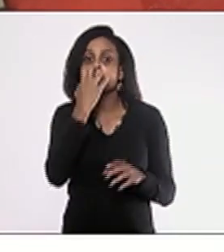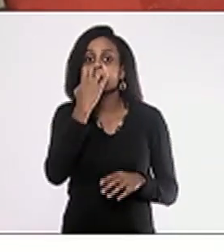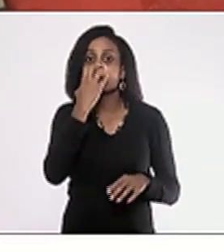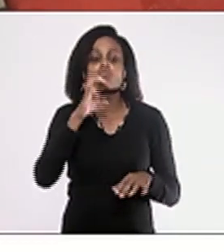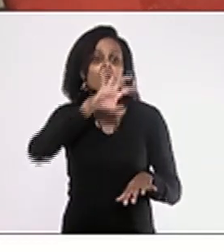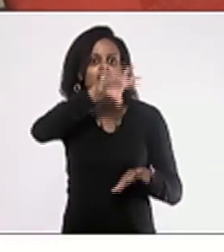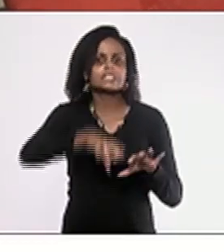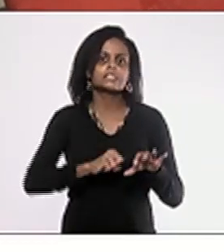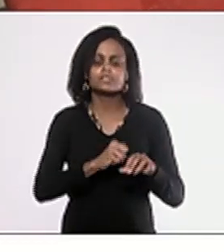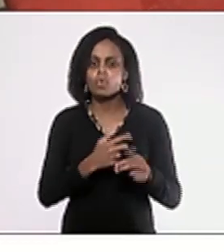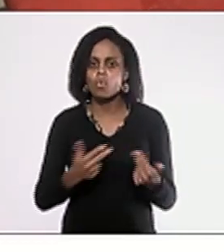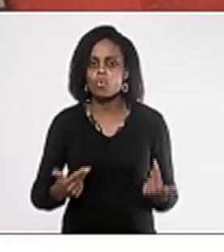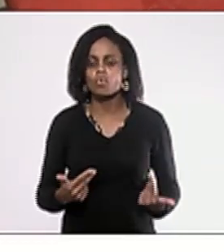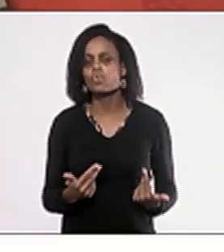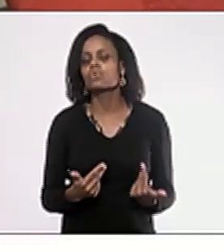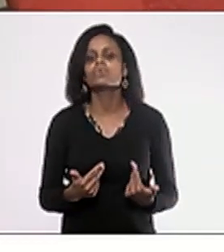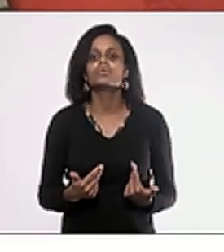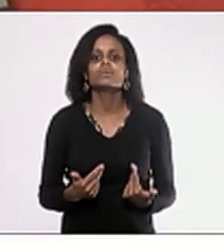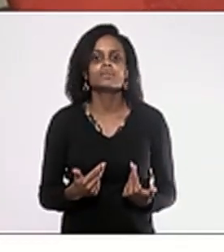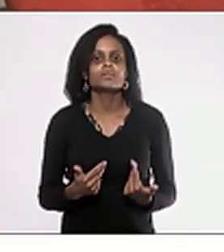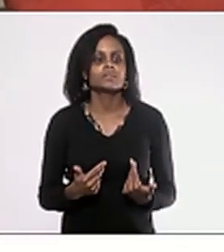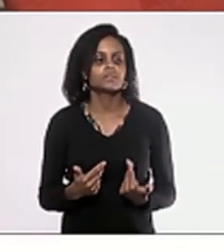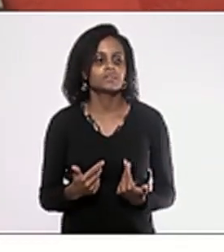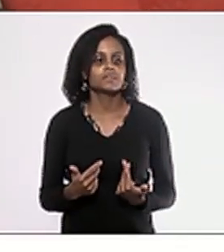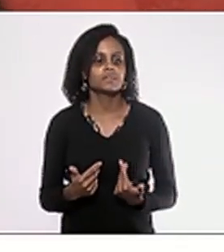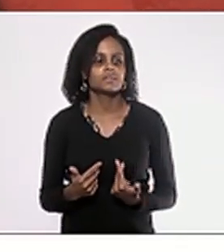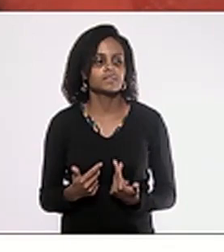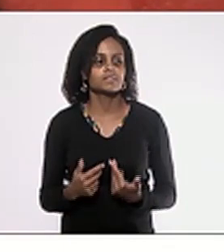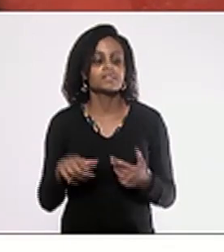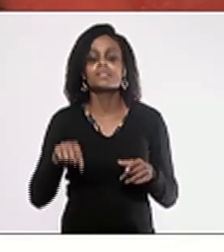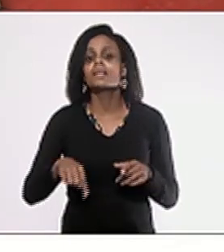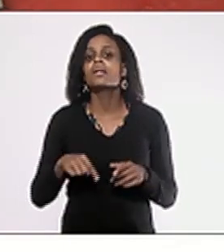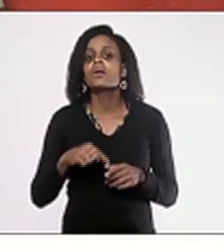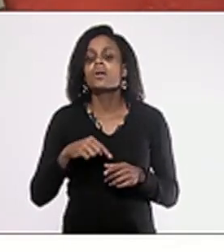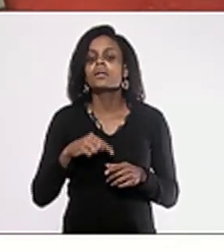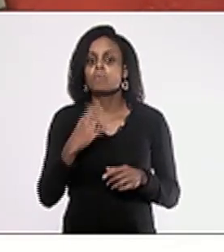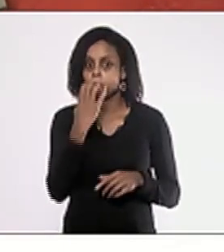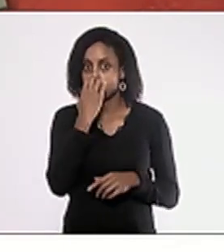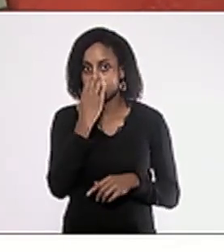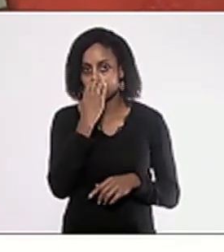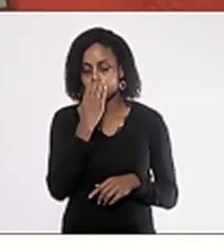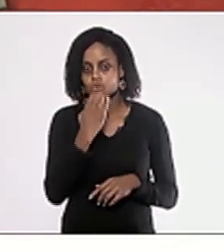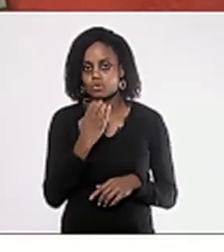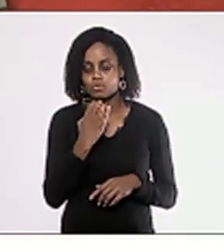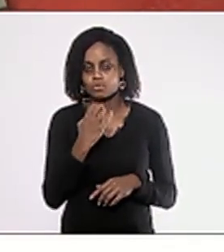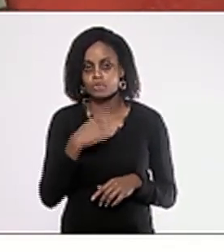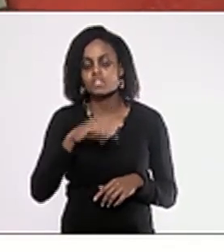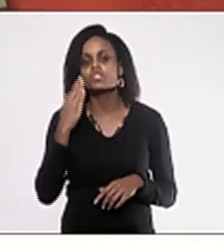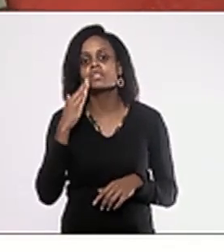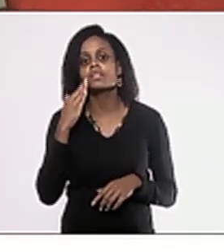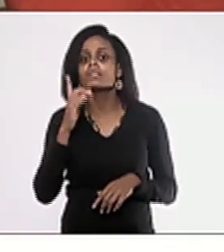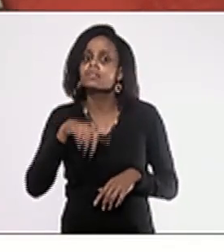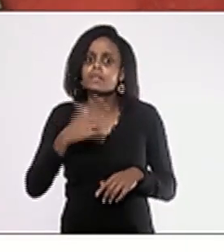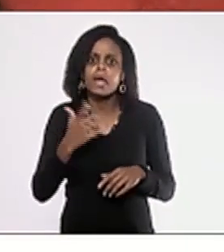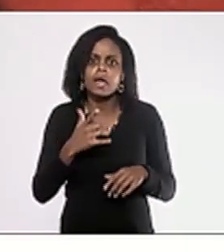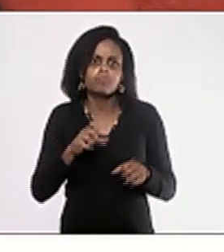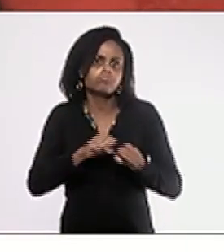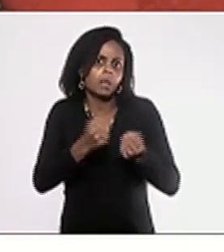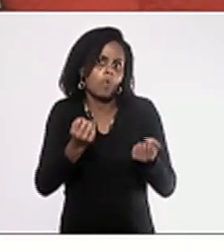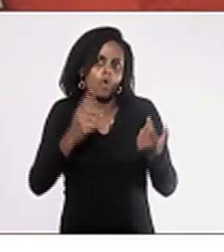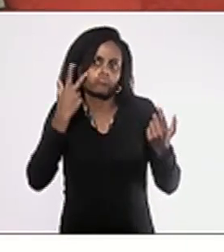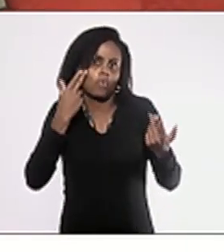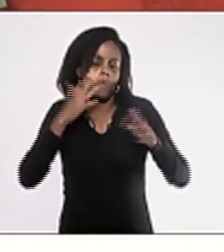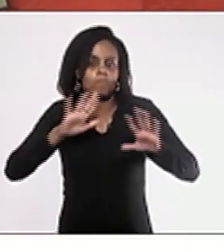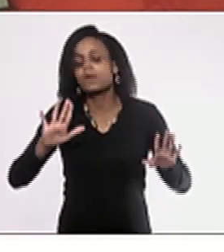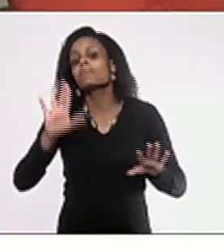danifica o hidrômetro. Não é uma coisa intencional. Quando é o cachorro, né, a gente entende que é um dano, não é uma